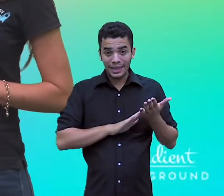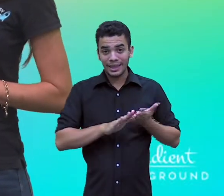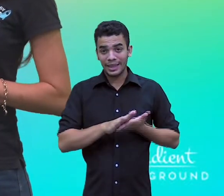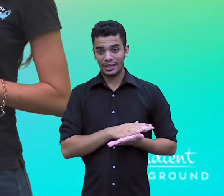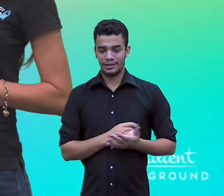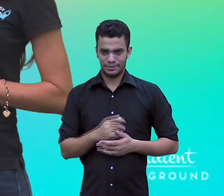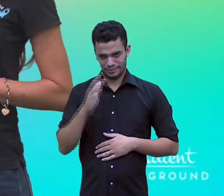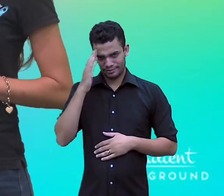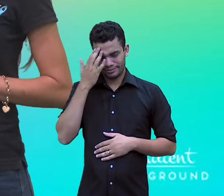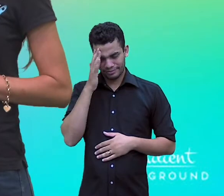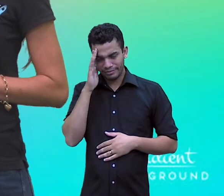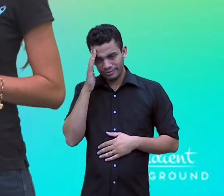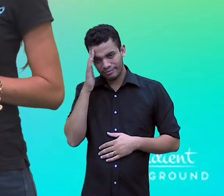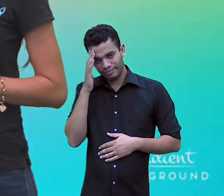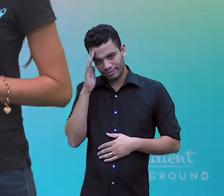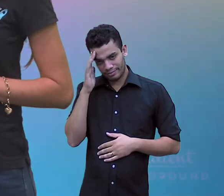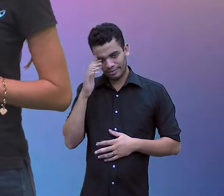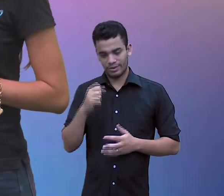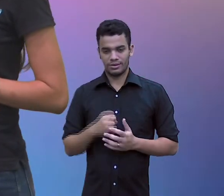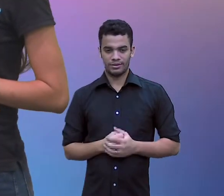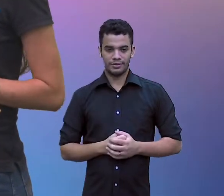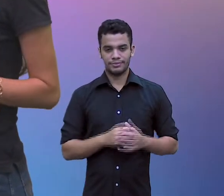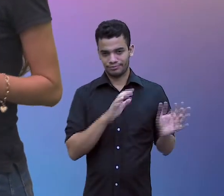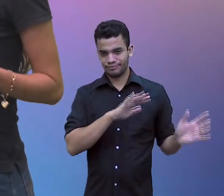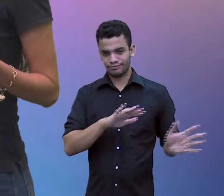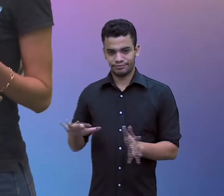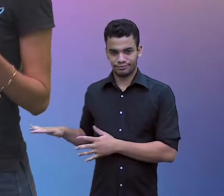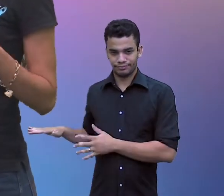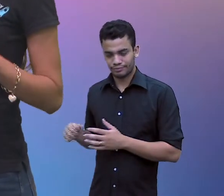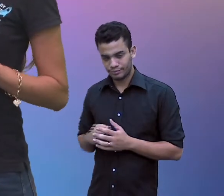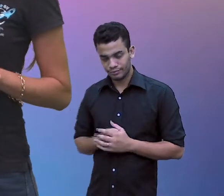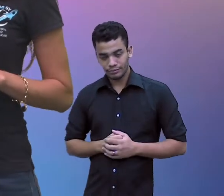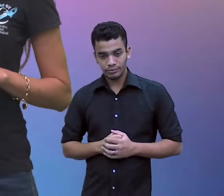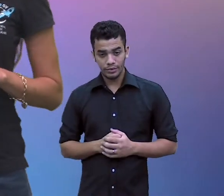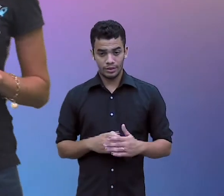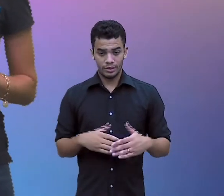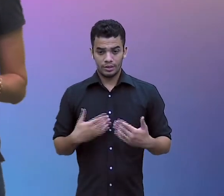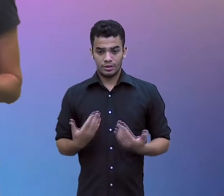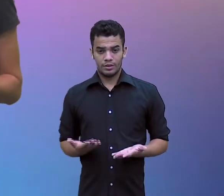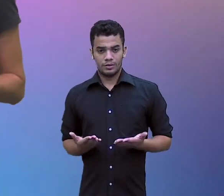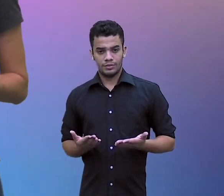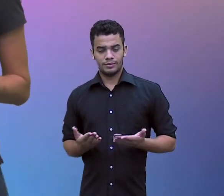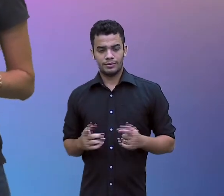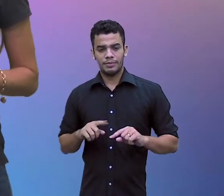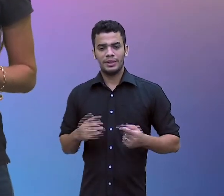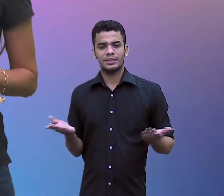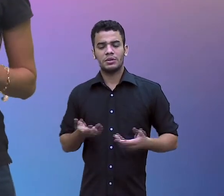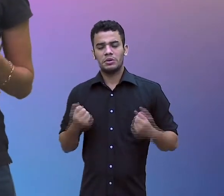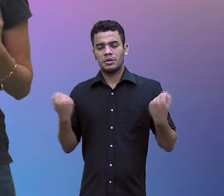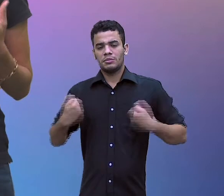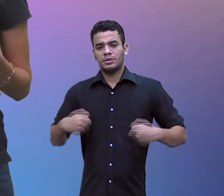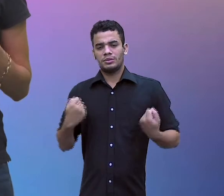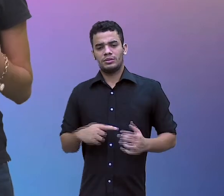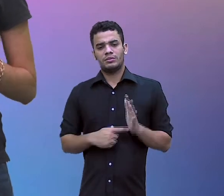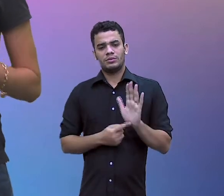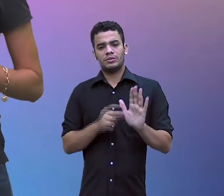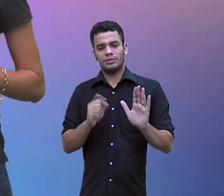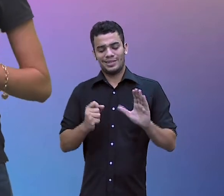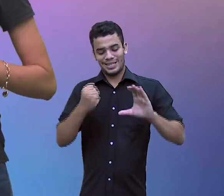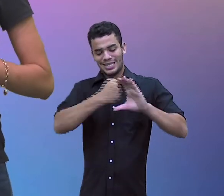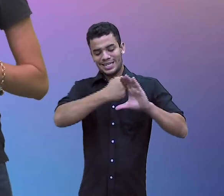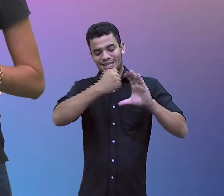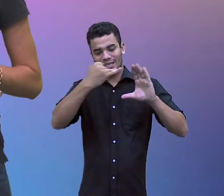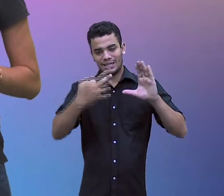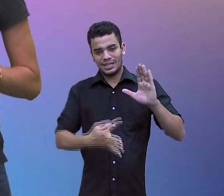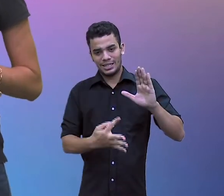ações da cigarra e da formiga. E quais características podem ser dadas